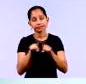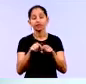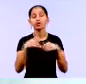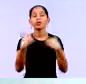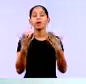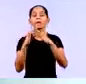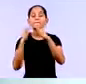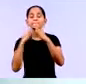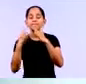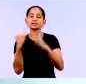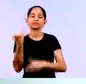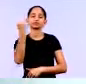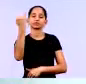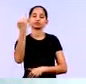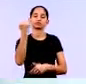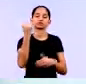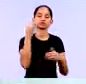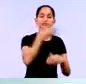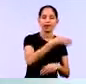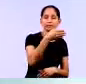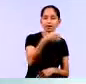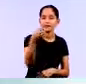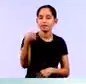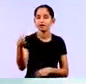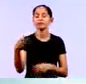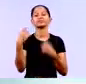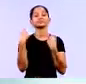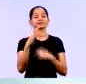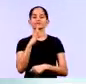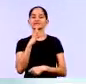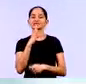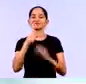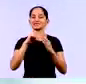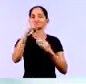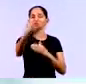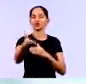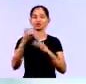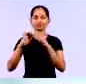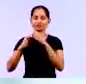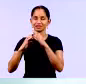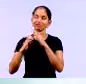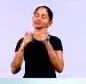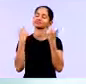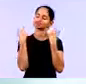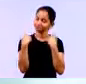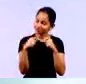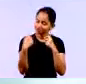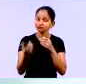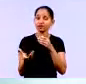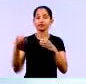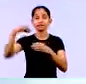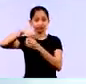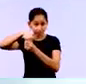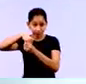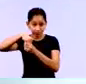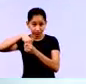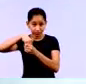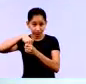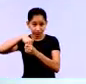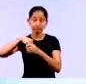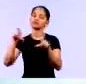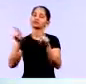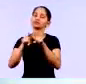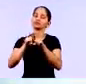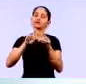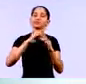fornecedores? Tá? Então, a empresa tem que conhecer o mercado, né? Tem que conhecer tanto o ambiente interno quanto o